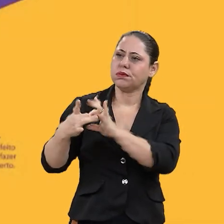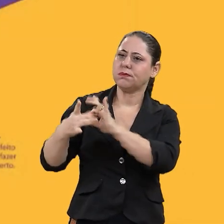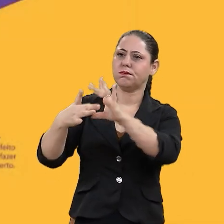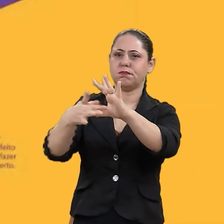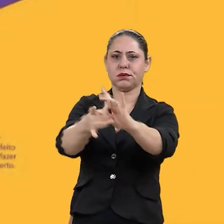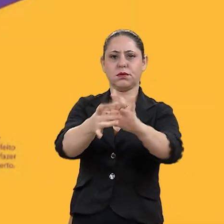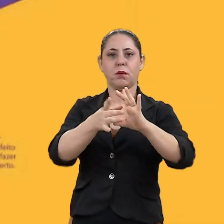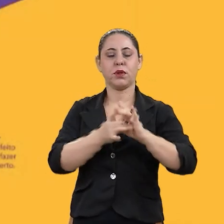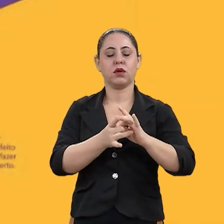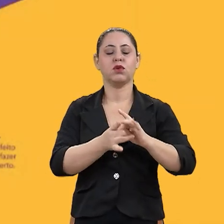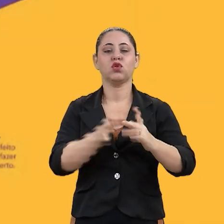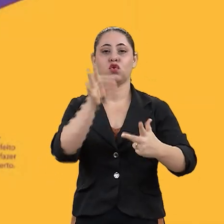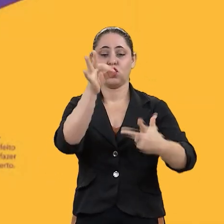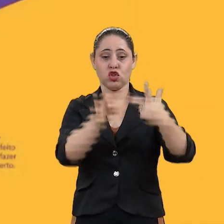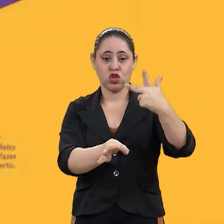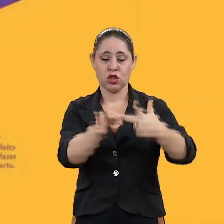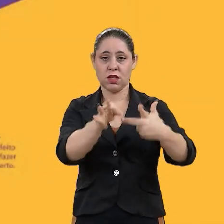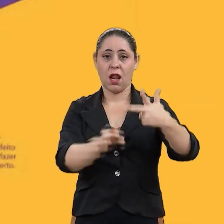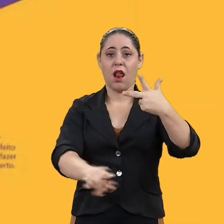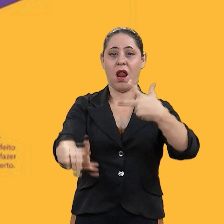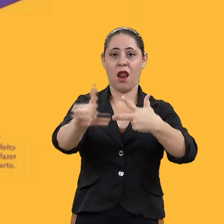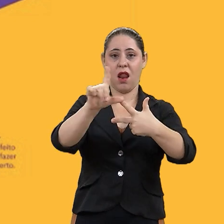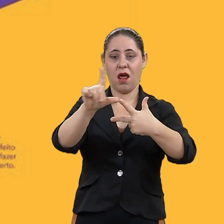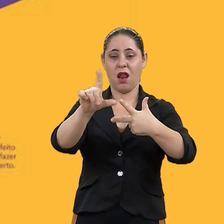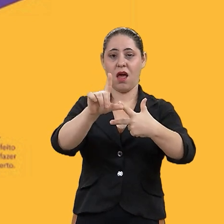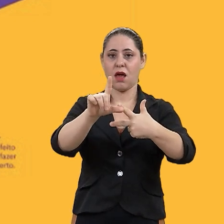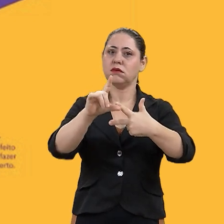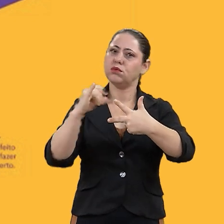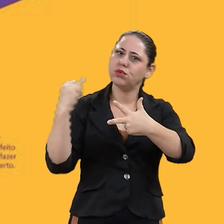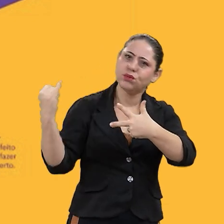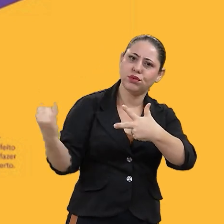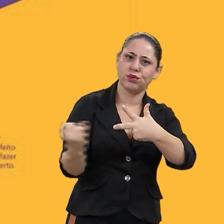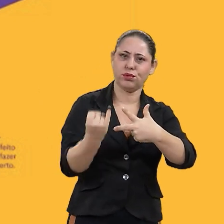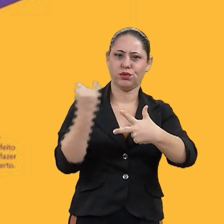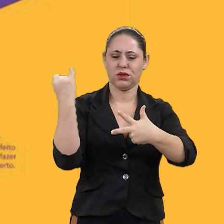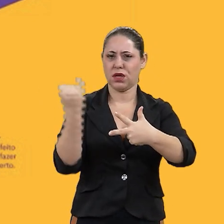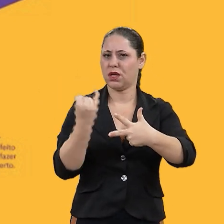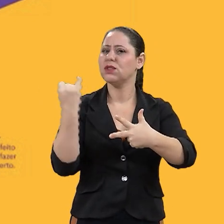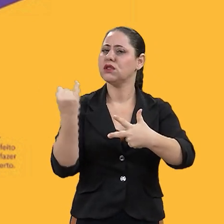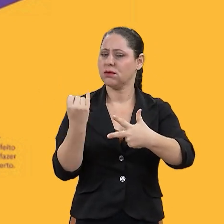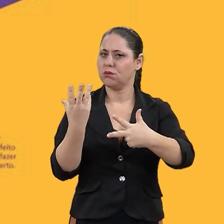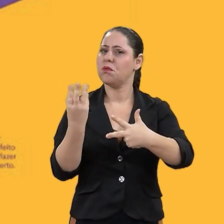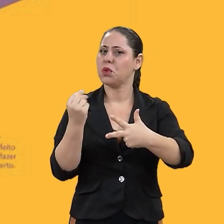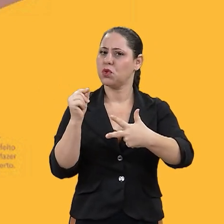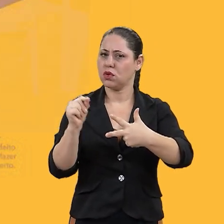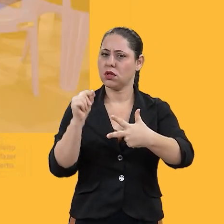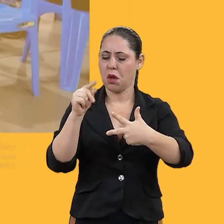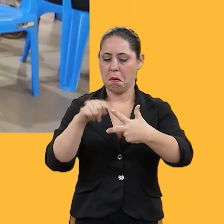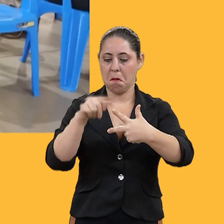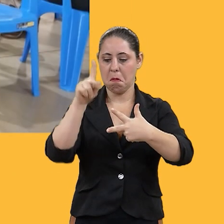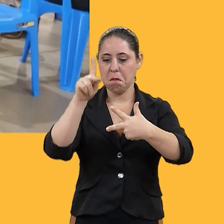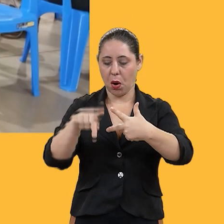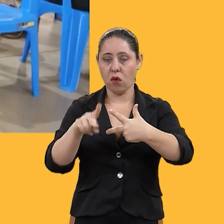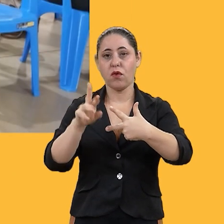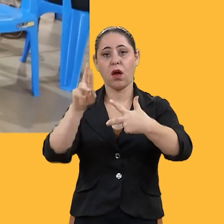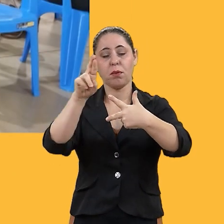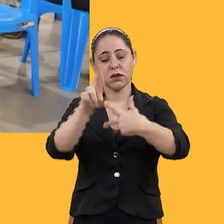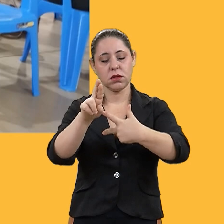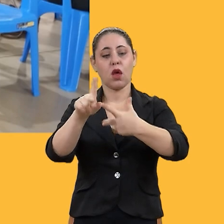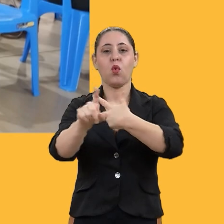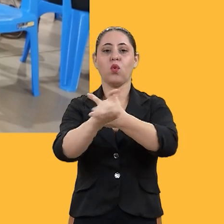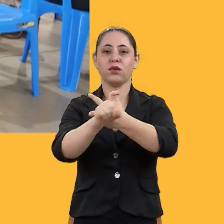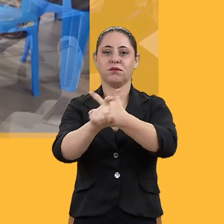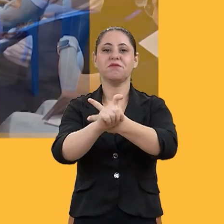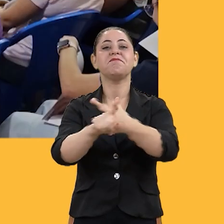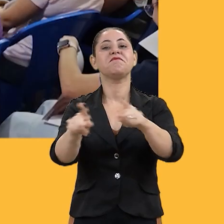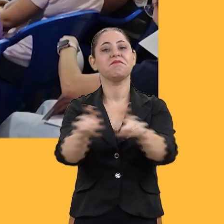Judiciário, Assembleia Legislativa, muito importante a Assembleia, né, o povo representado e o governo do estado, no Todos